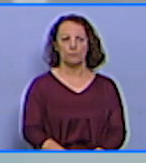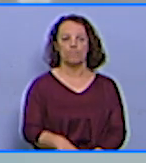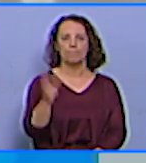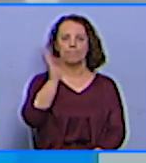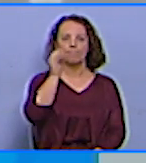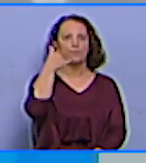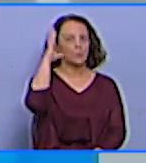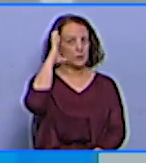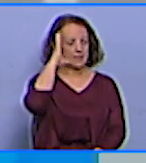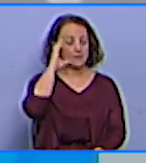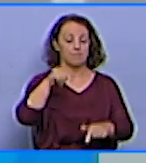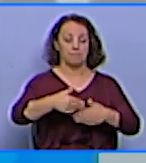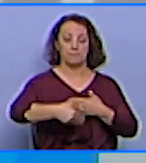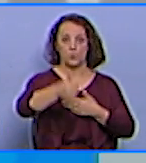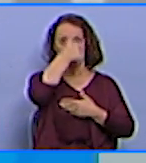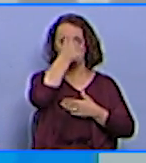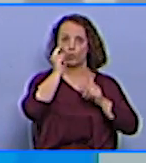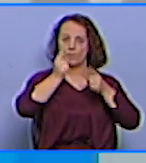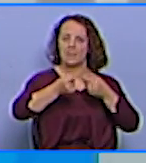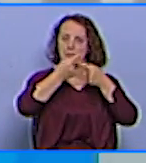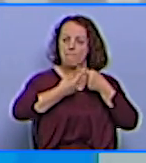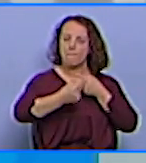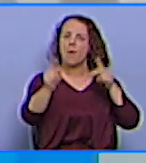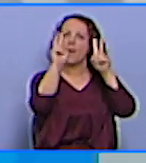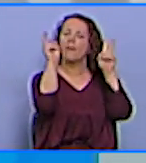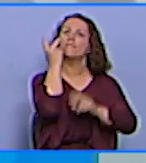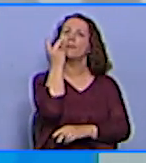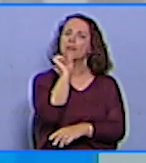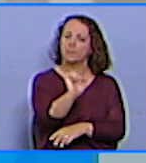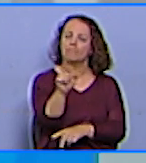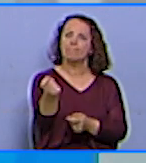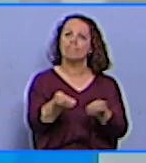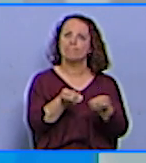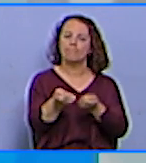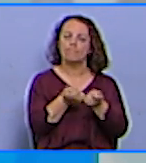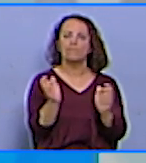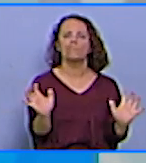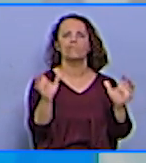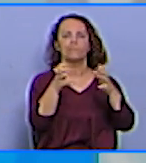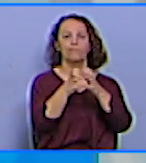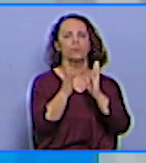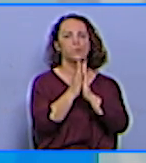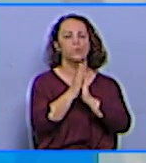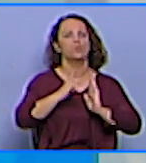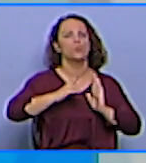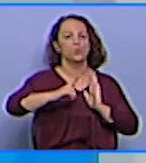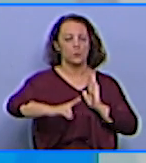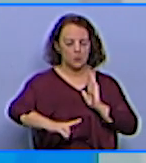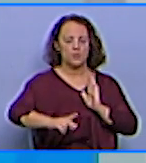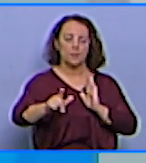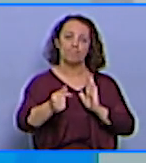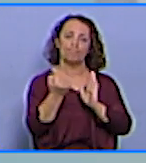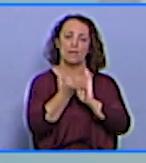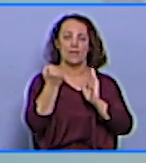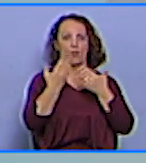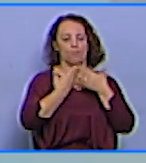Olá, muito boa tarde. Inicia este domingo a Semana da Vida, uma iniciativa dinamizada pela Conferência Episcopal Portuguesa a marcar a